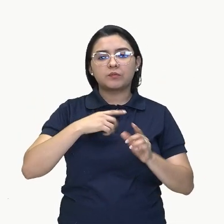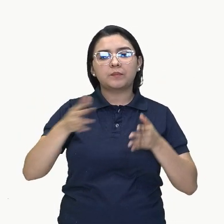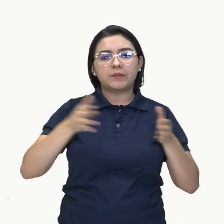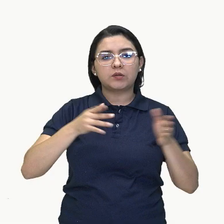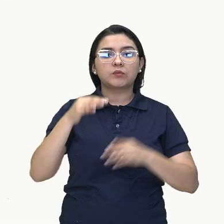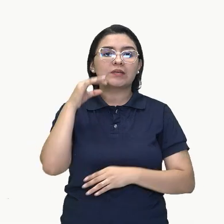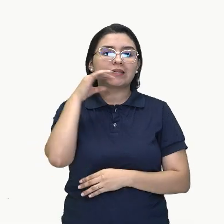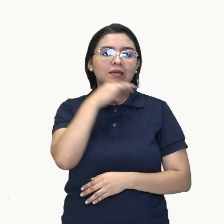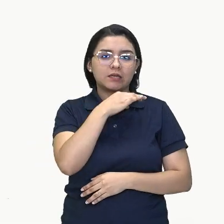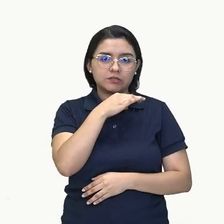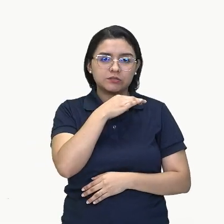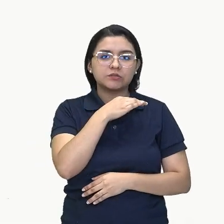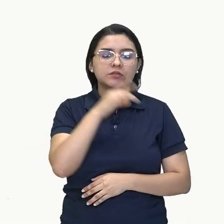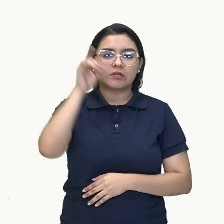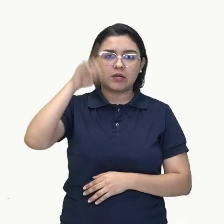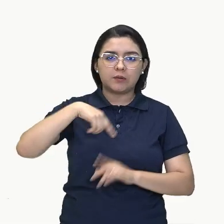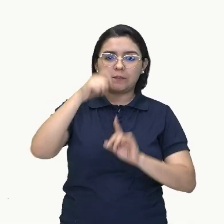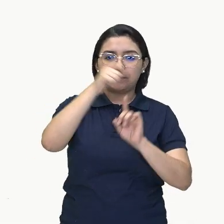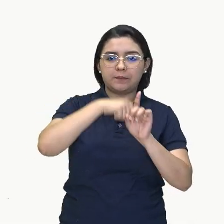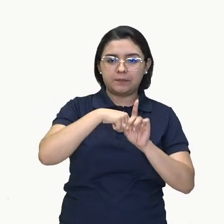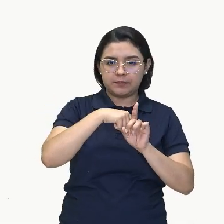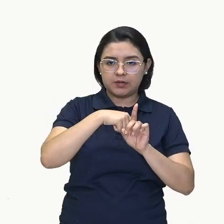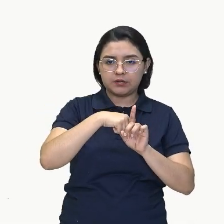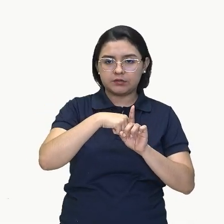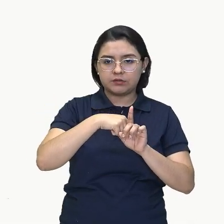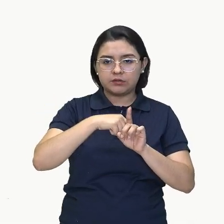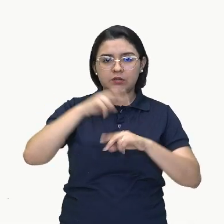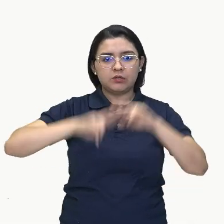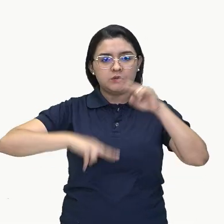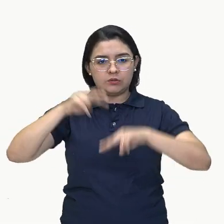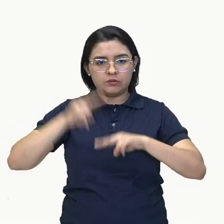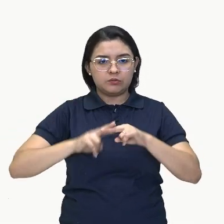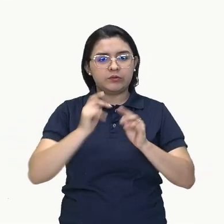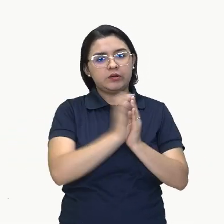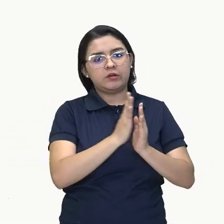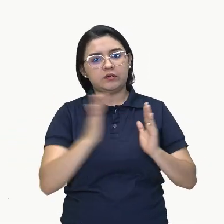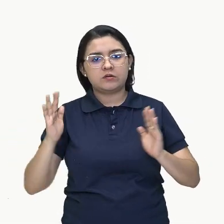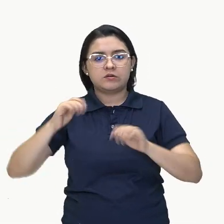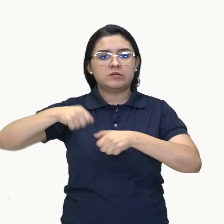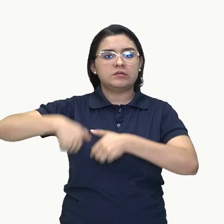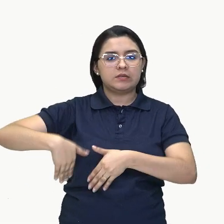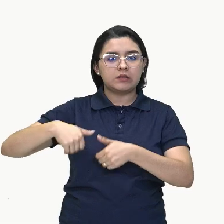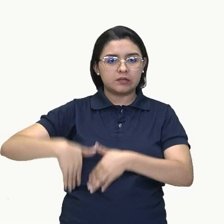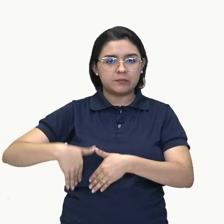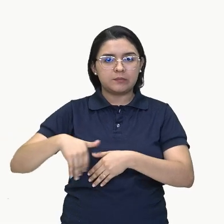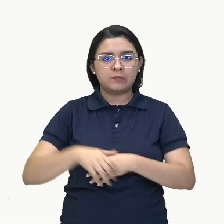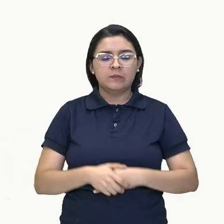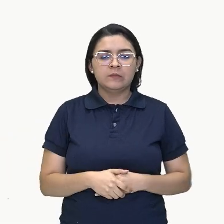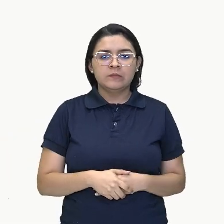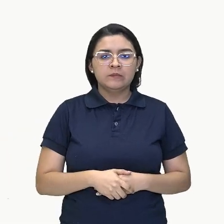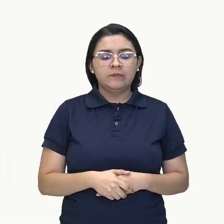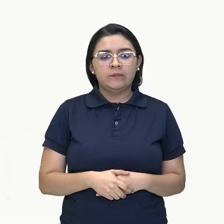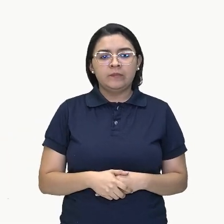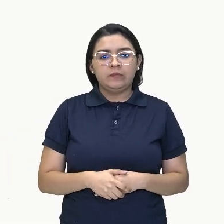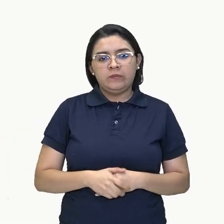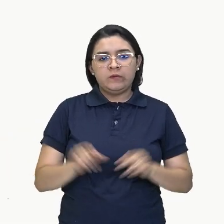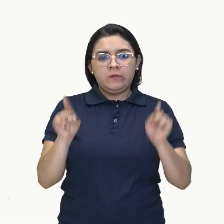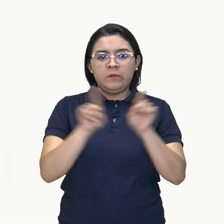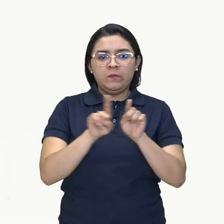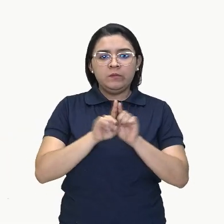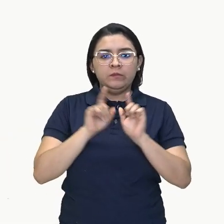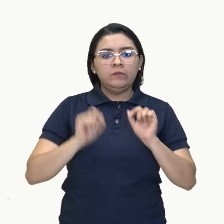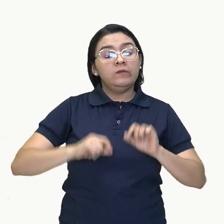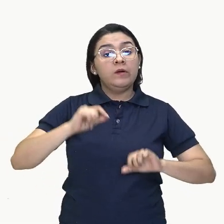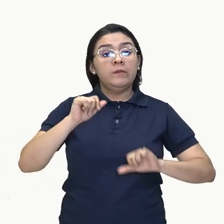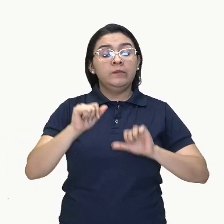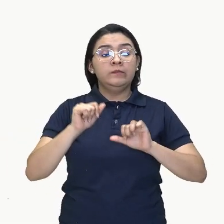mais quente, né? Que são aqui entre os meses de junho até ali em meados dos meses de setembro. Isso também vai